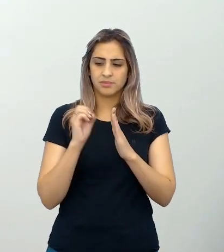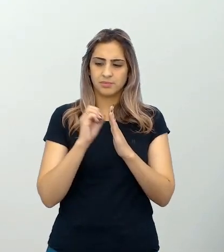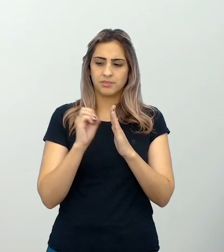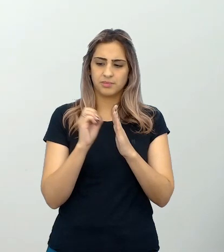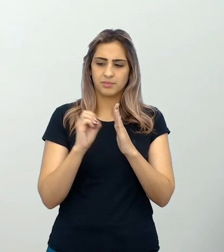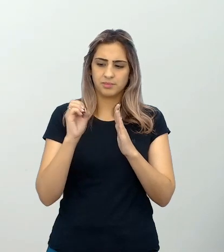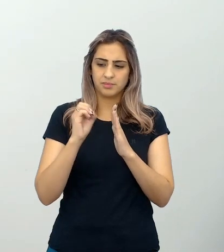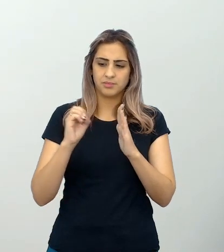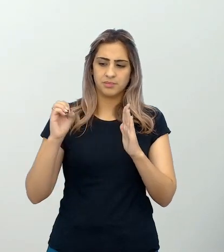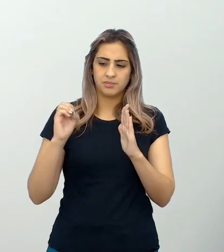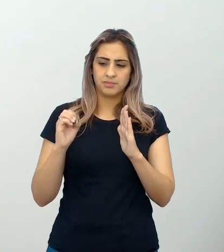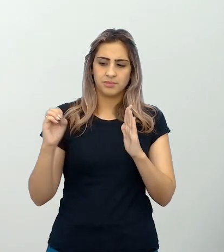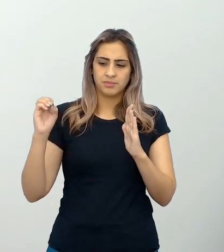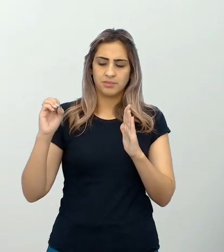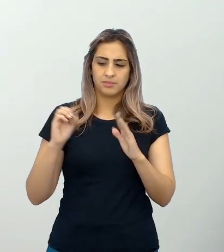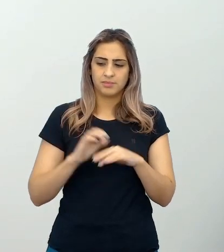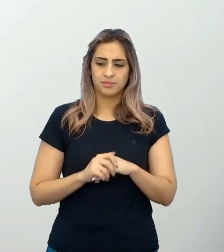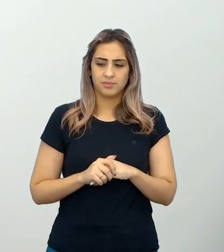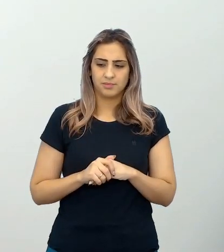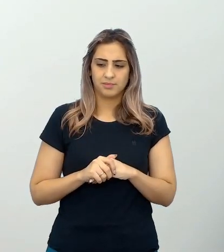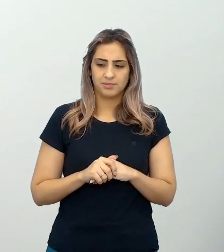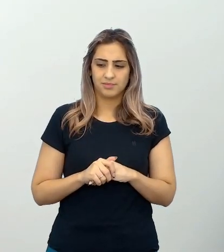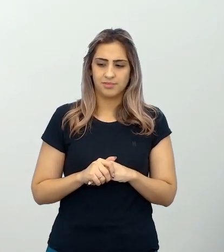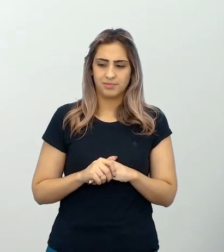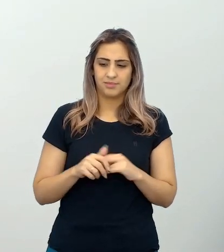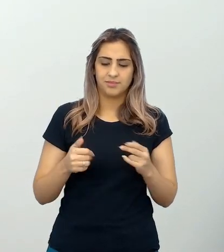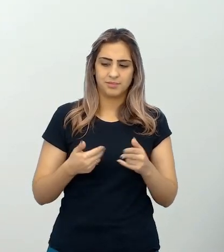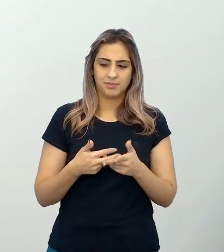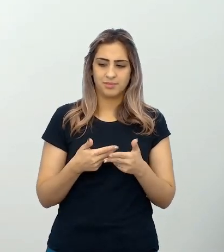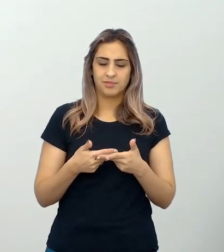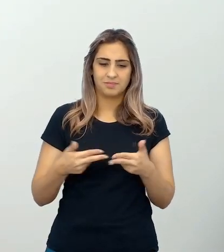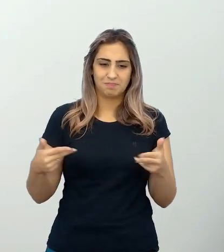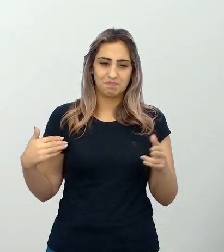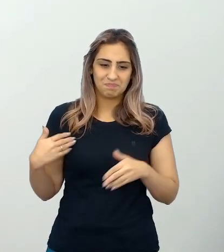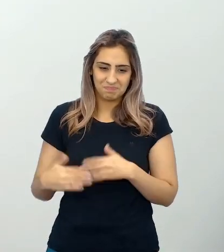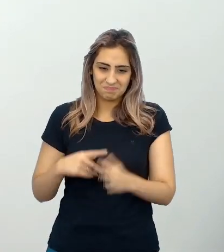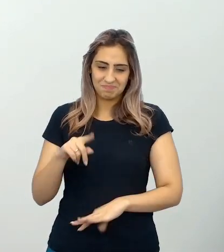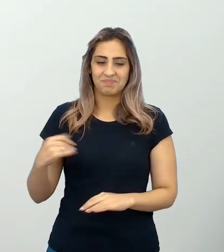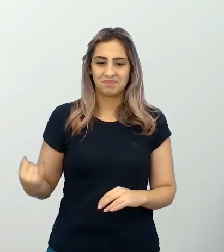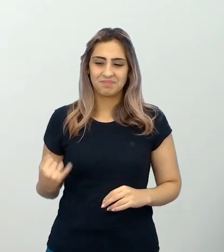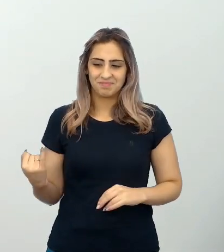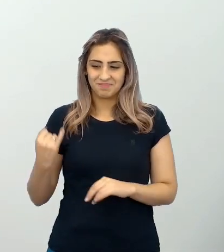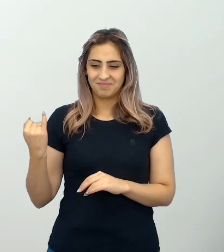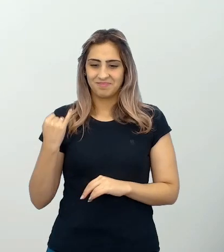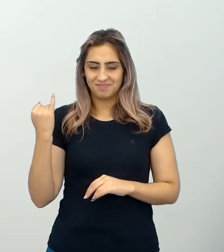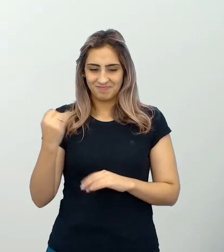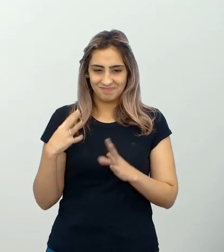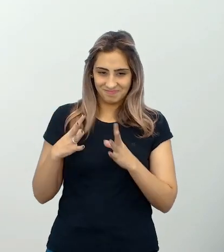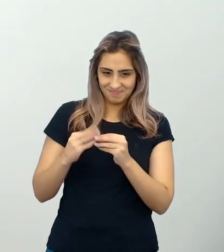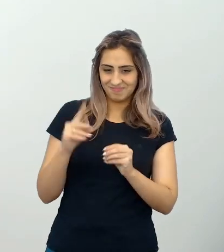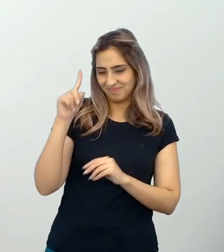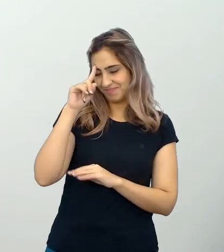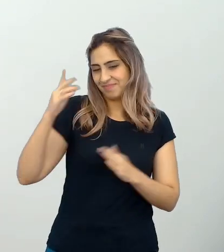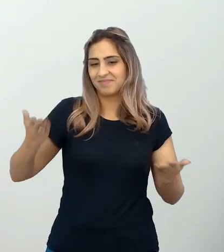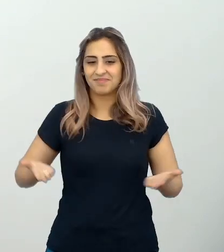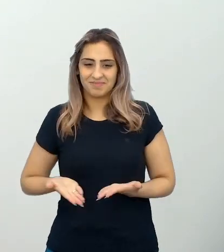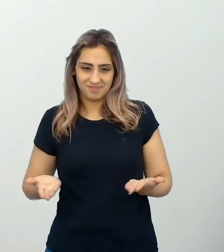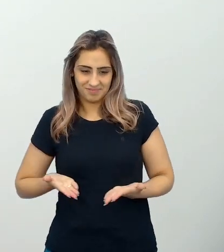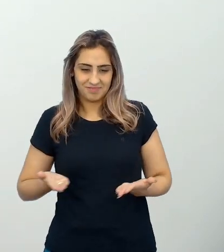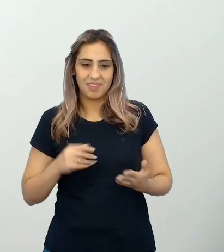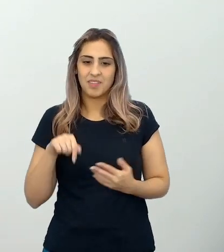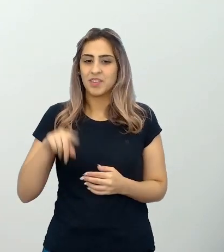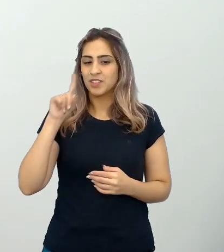dessa dinâmica, dessa pauta antirracista, né? Tão comum, tão evidente, tão importante, né? Nos dias de hoje, né?